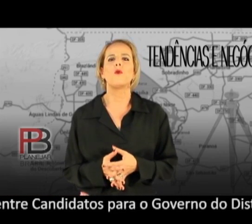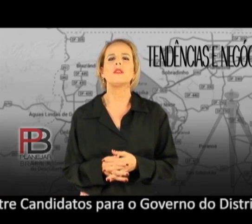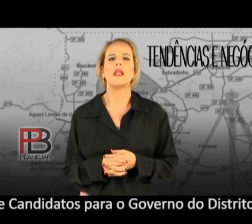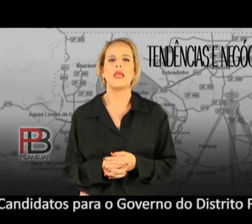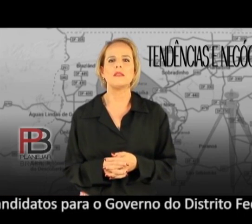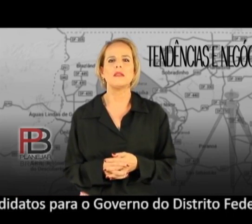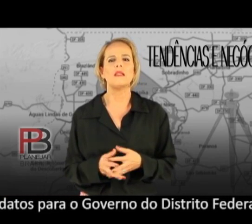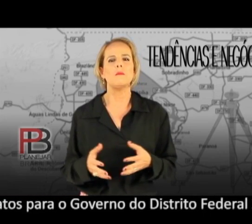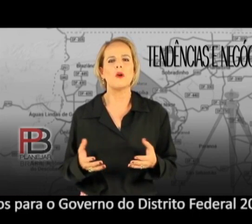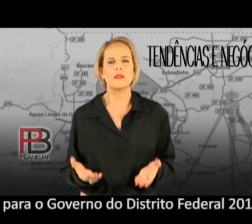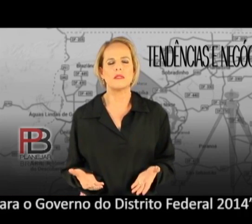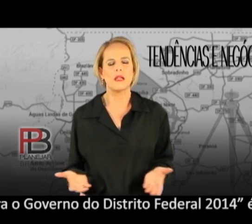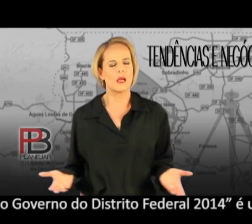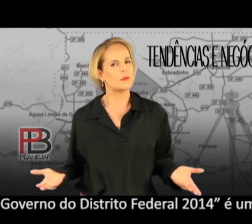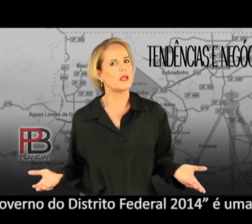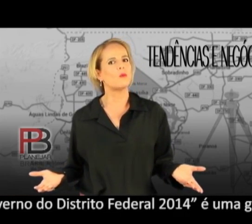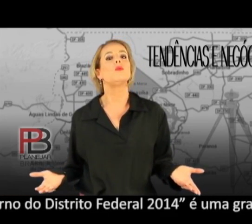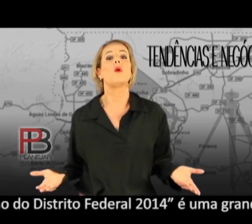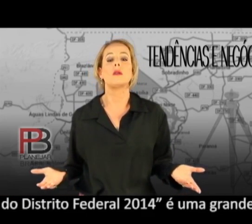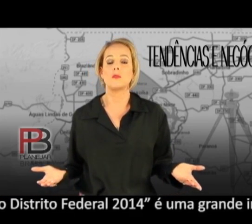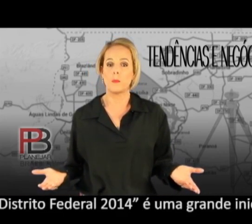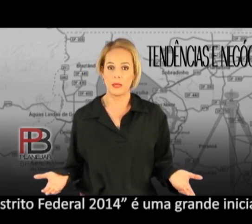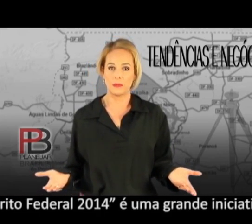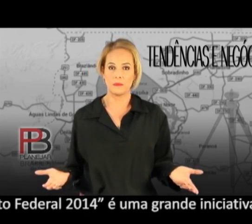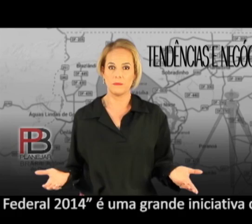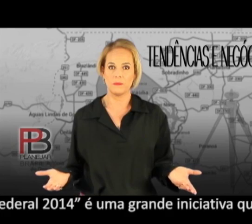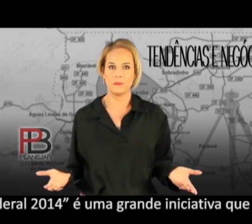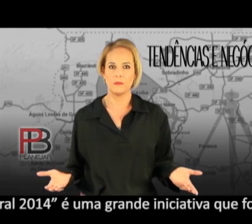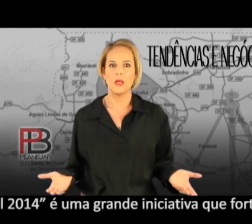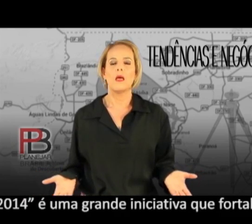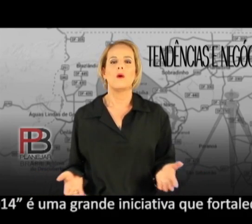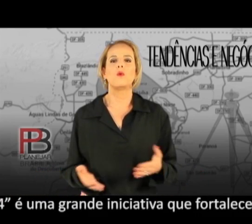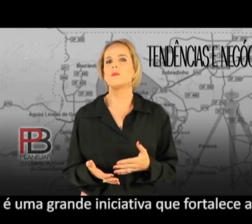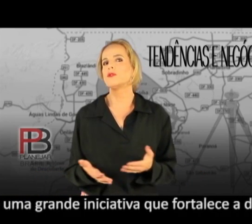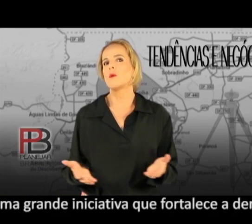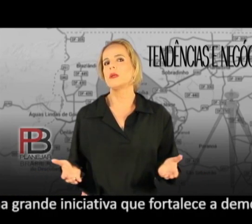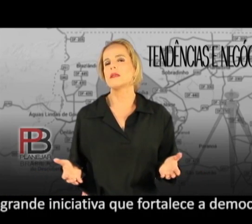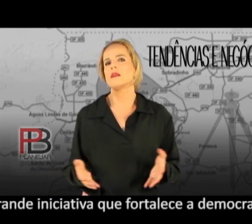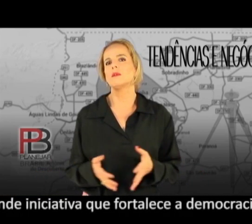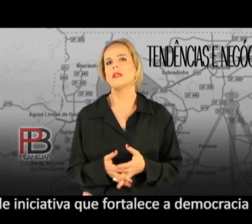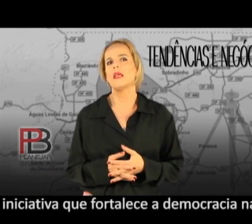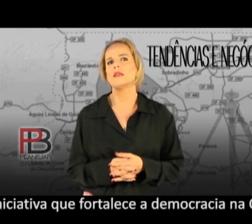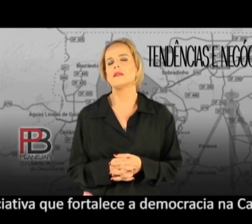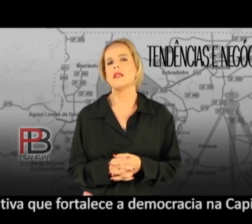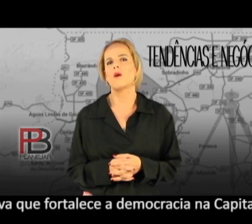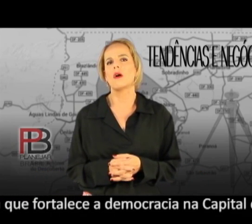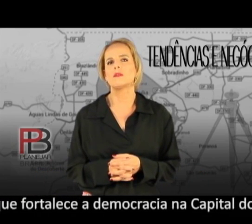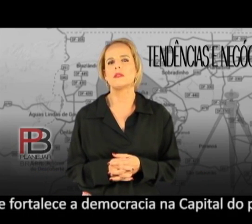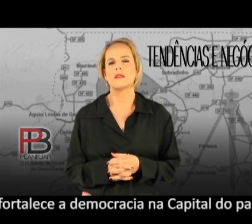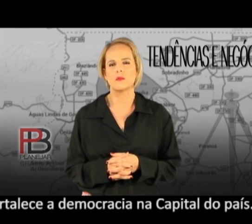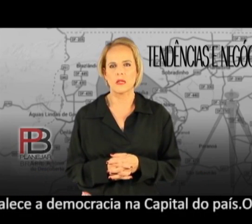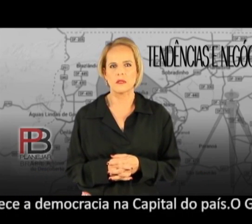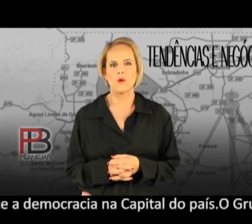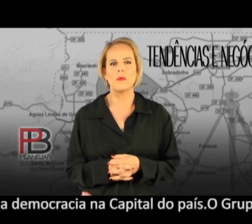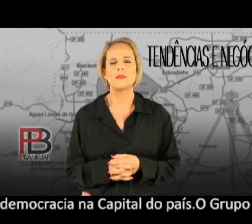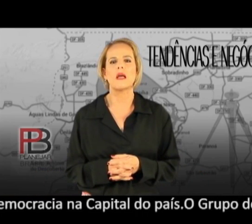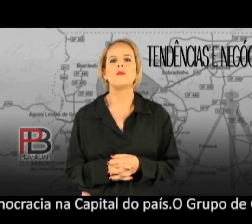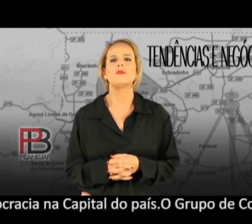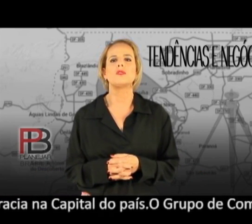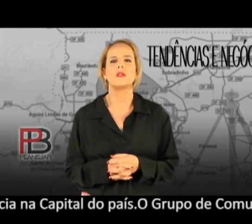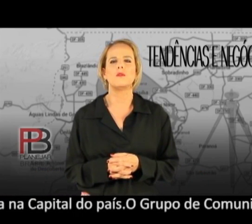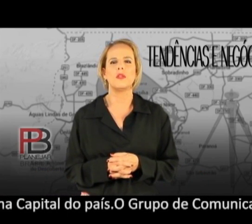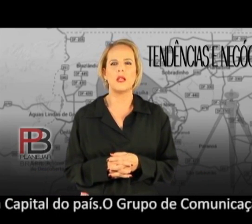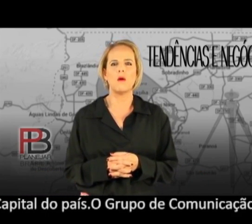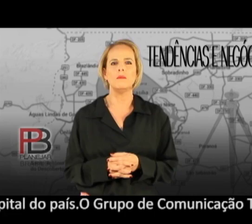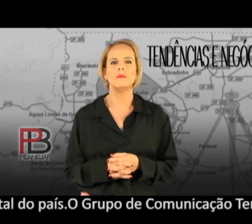que fortalece a democracia na capital do nosso país. O Grupo de Comunicação, Tendências e Negócios e Associação Comercial